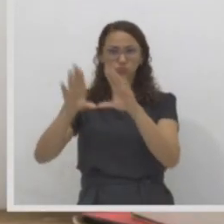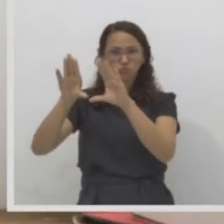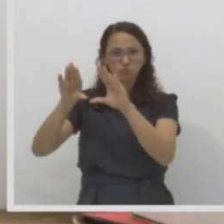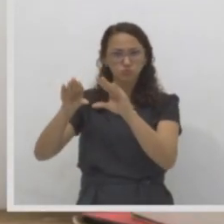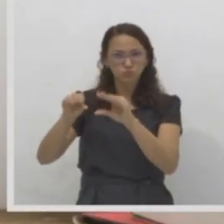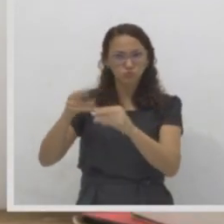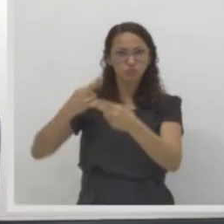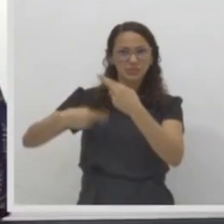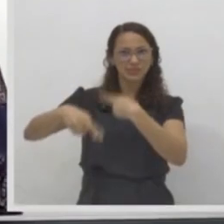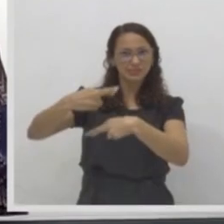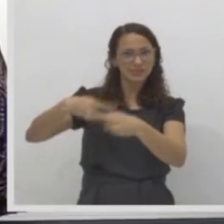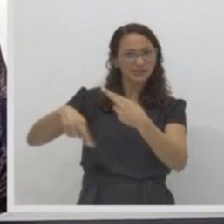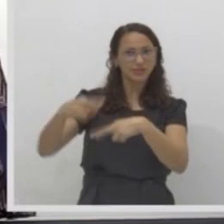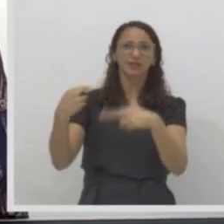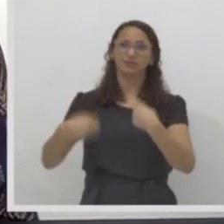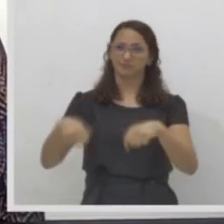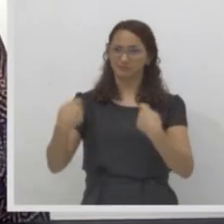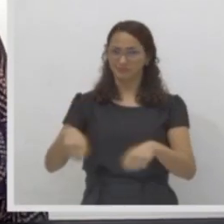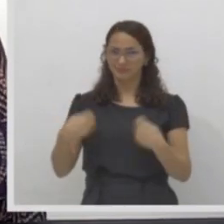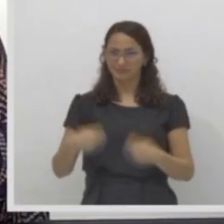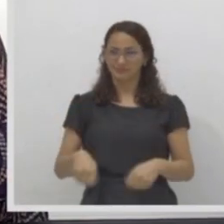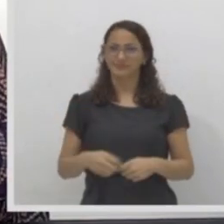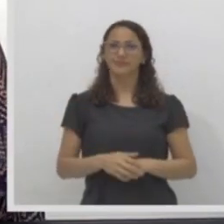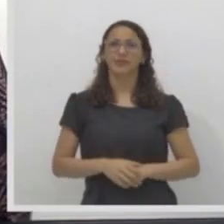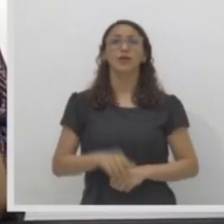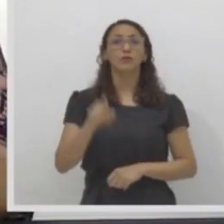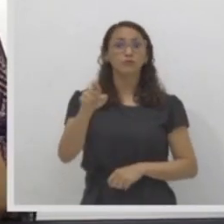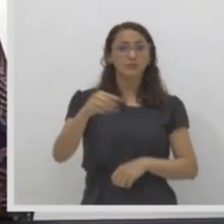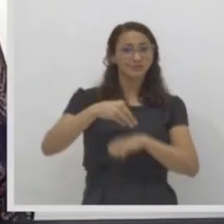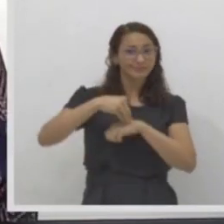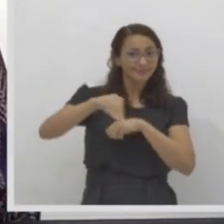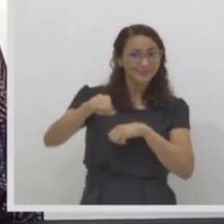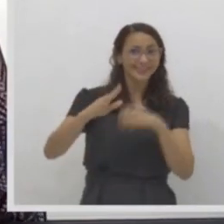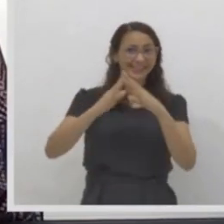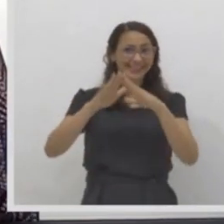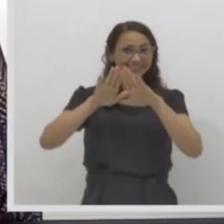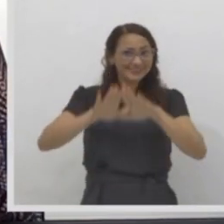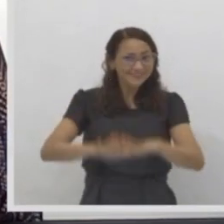essas. Temos mais uma dica: fique em casa. Estão